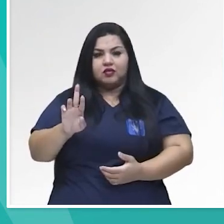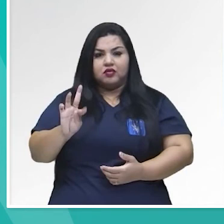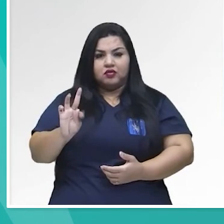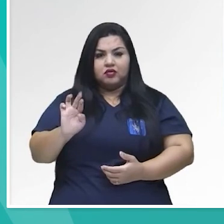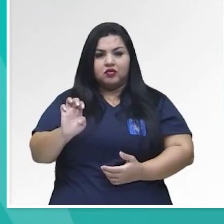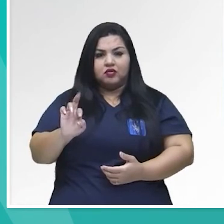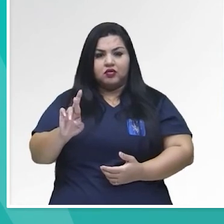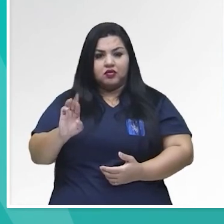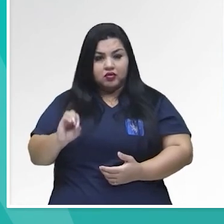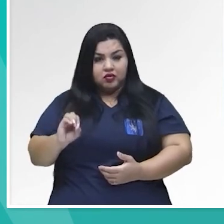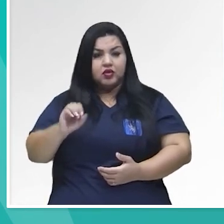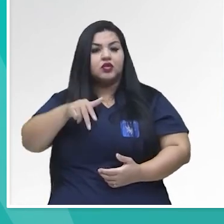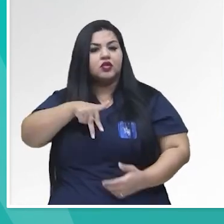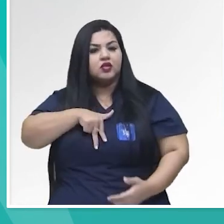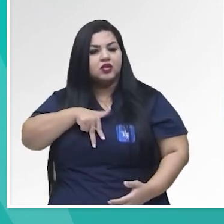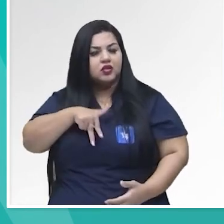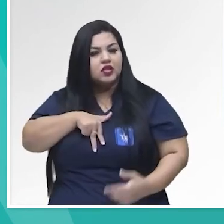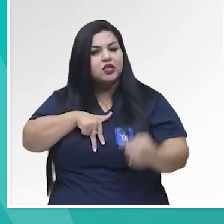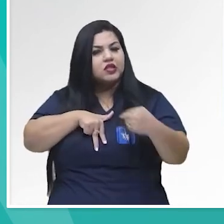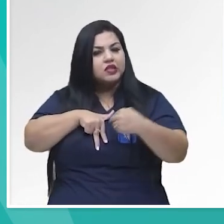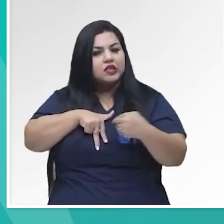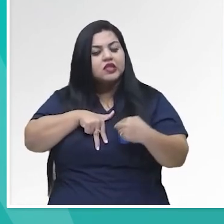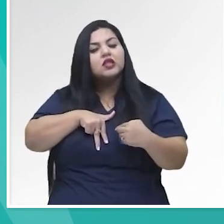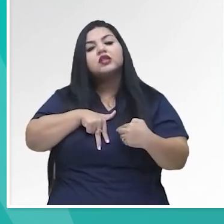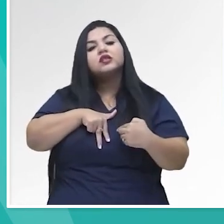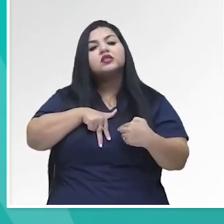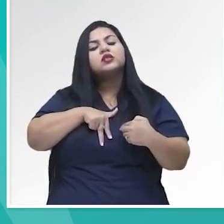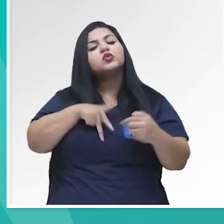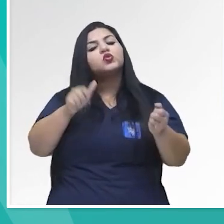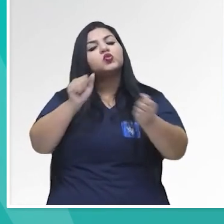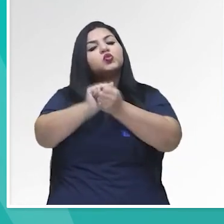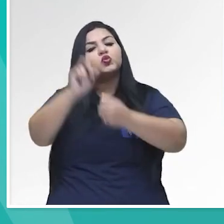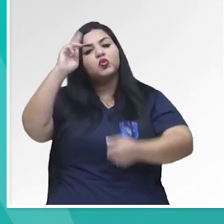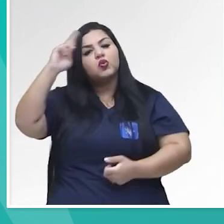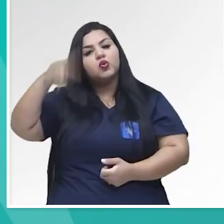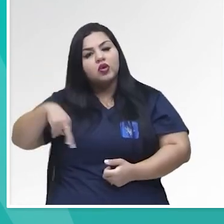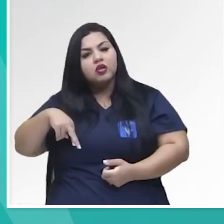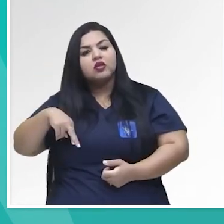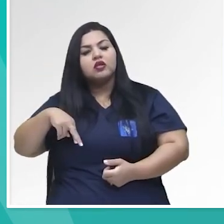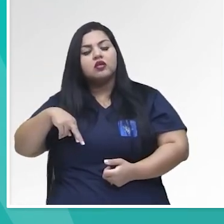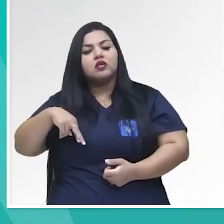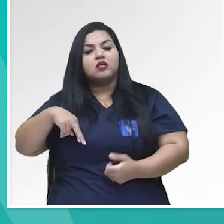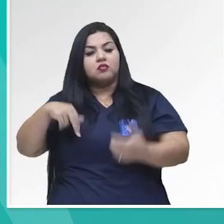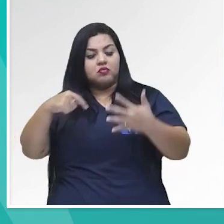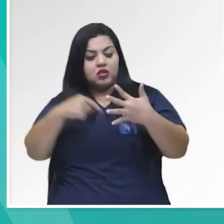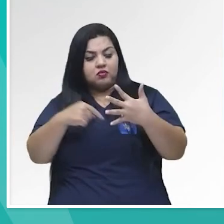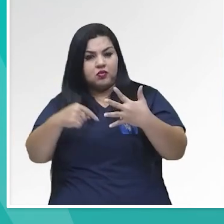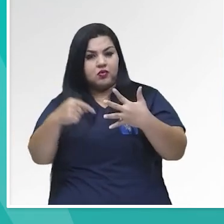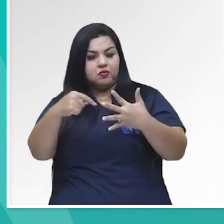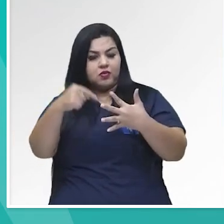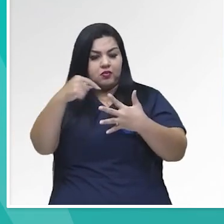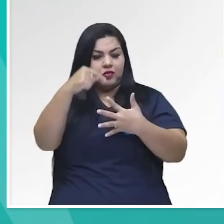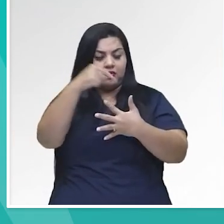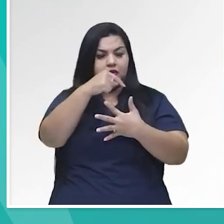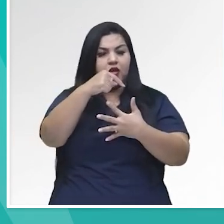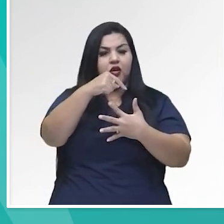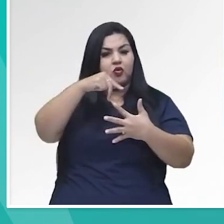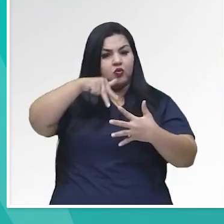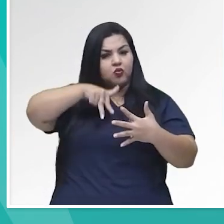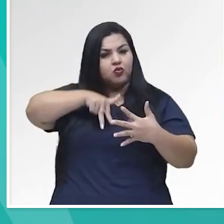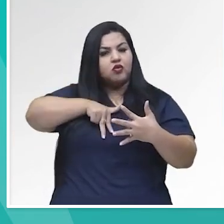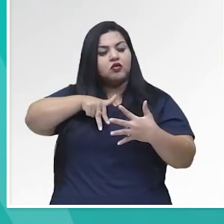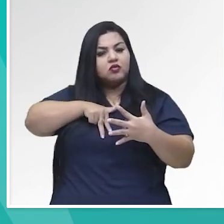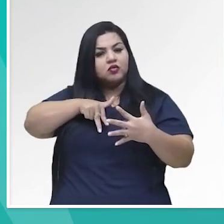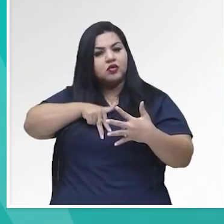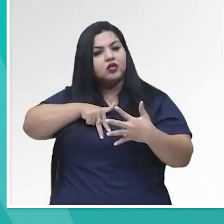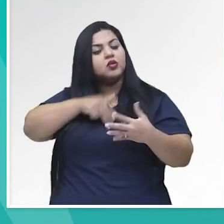a visão da escritura, juntamente com a razão, como os pilares para se pensar o ser humano como, na